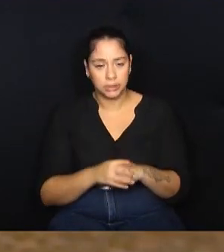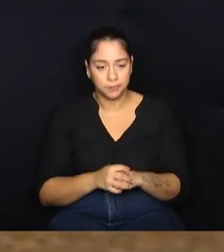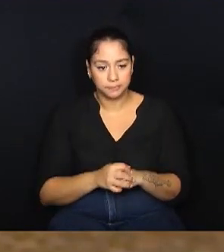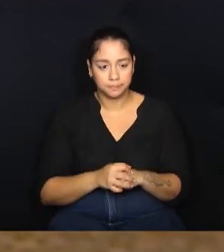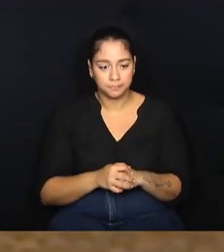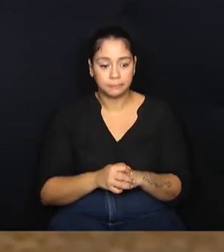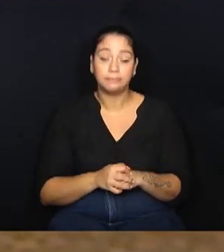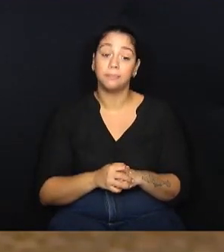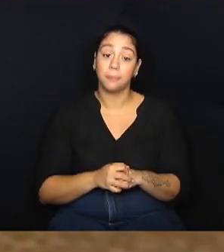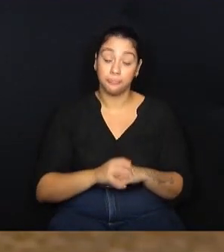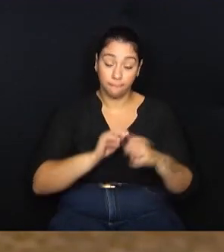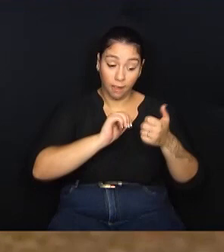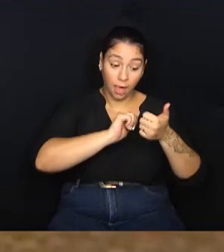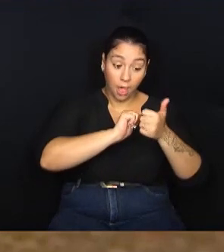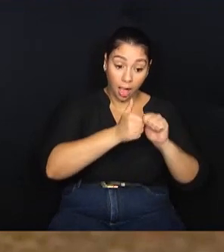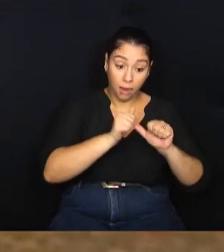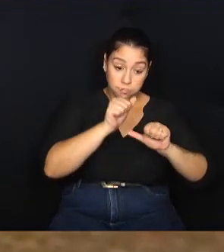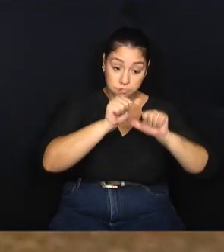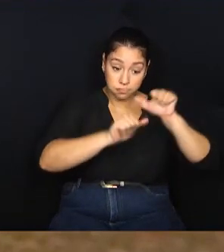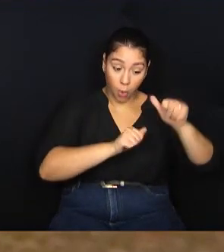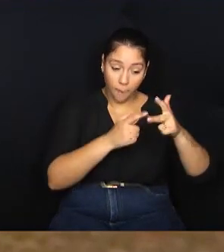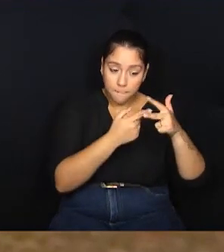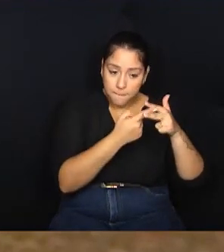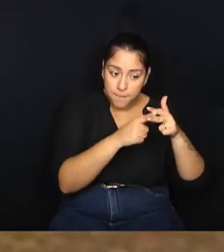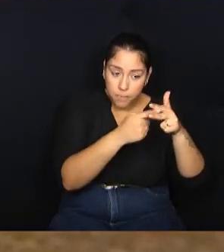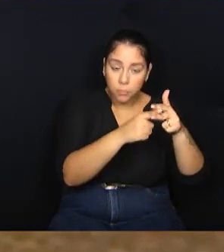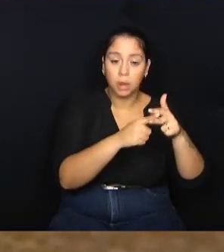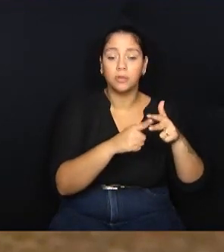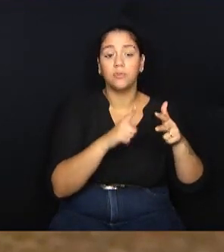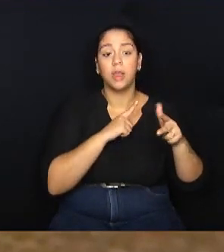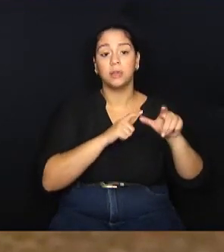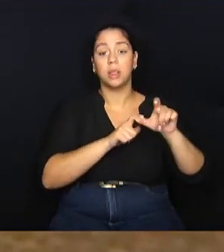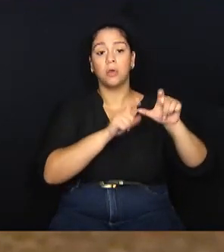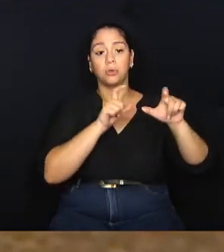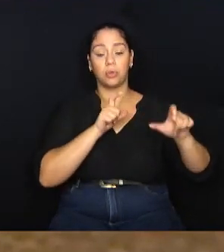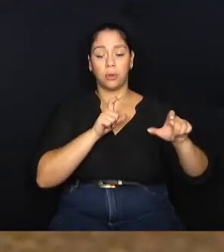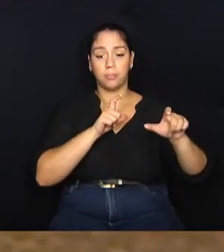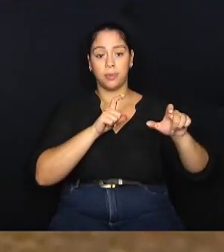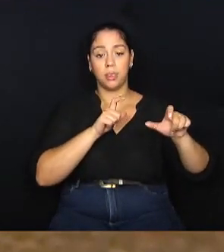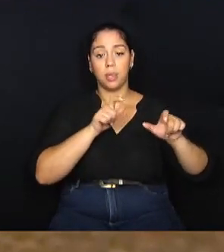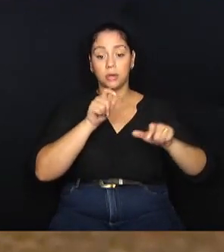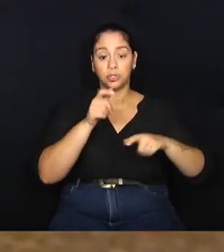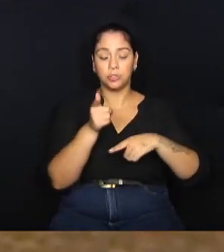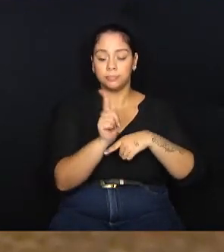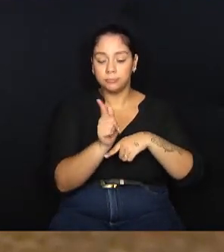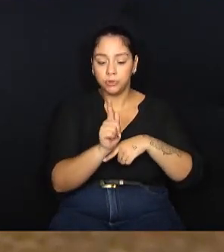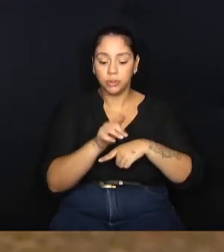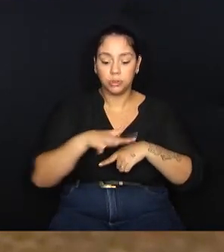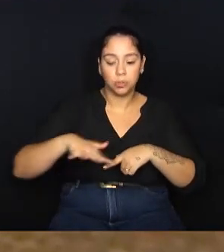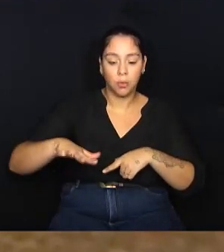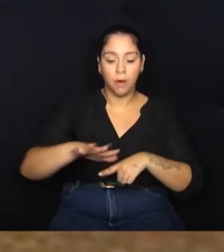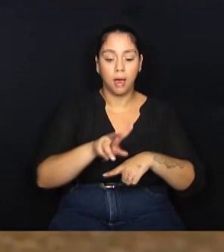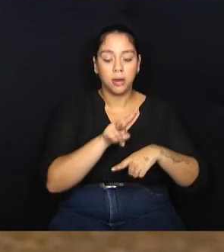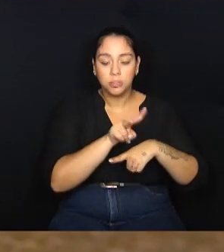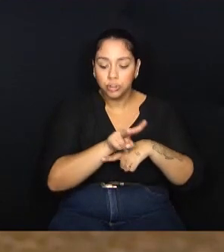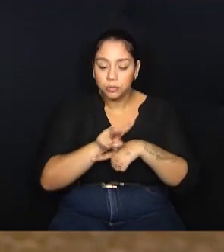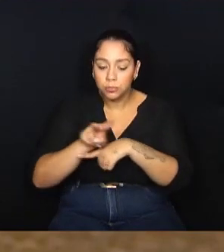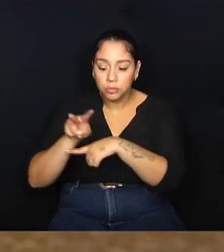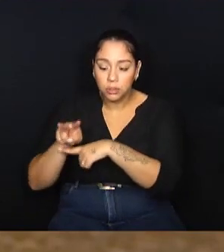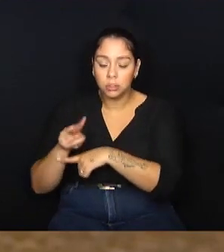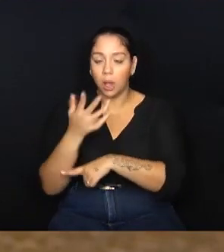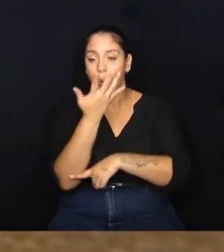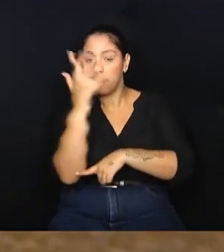alterações vão dar autonomia para o Conselho Gestor do PROAMB, em considerar áreas de proteção ambiental,